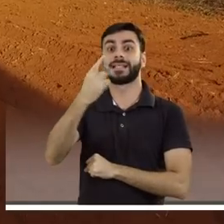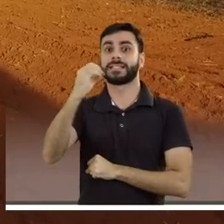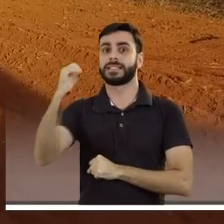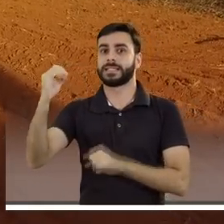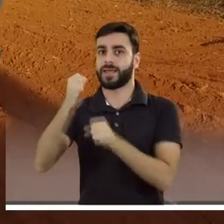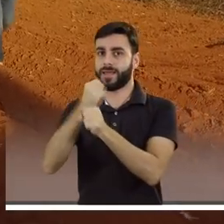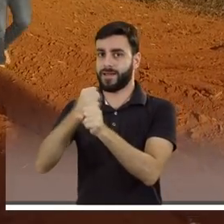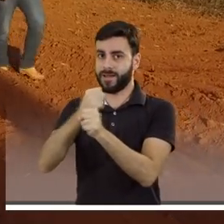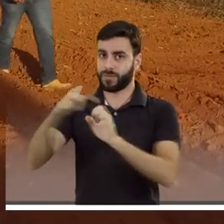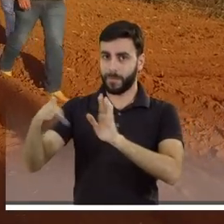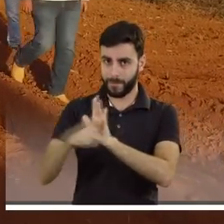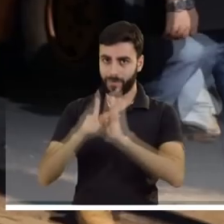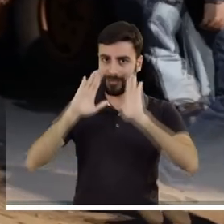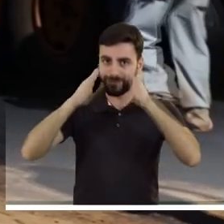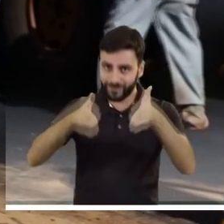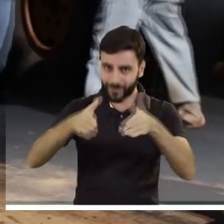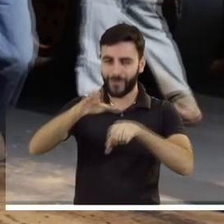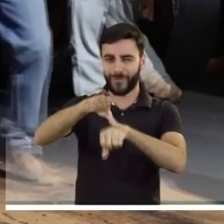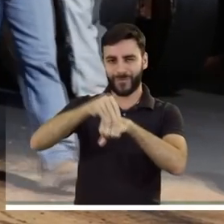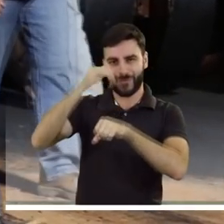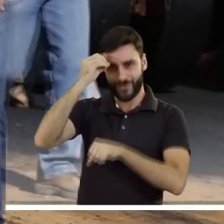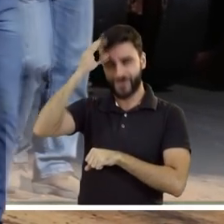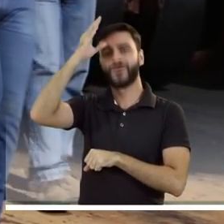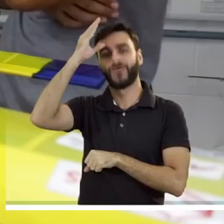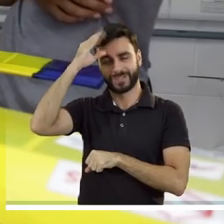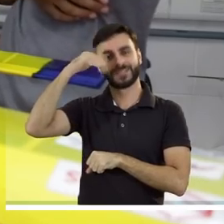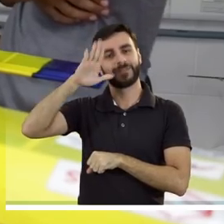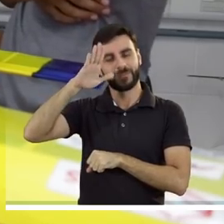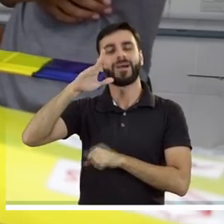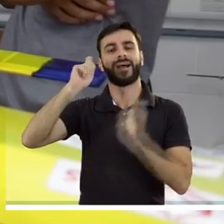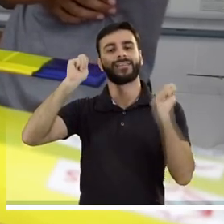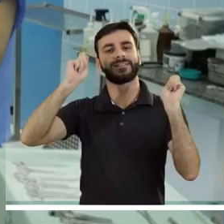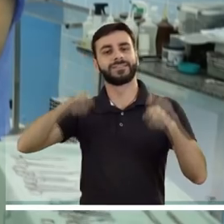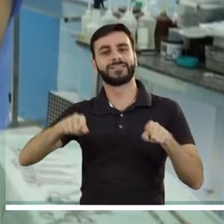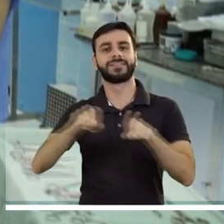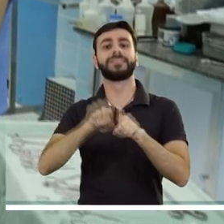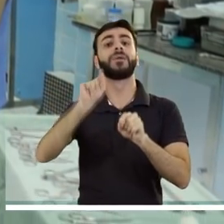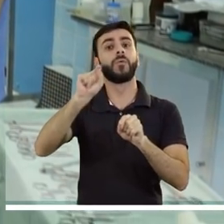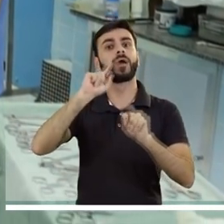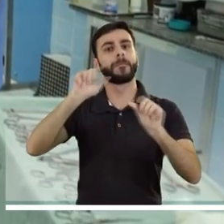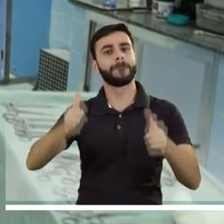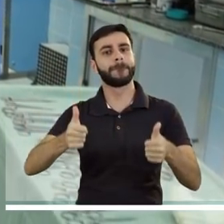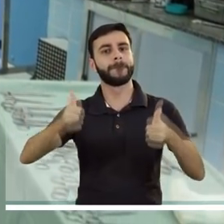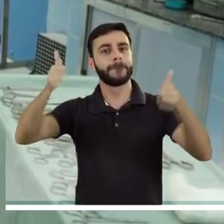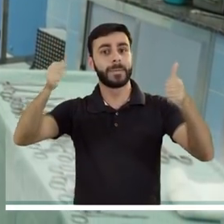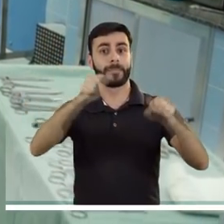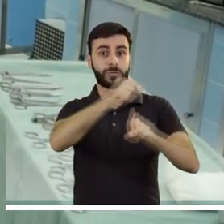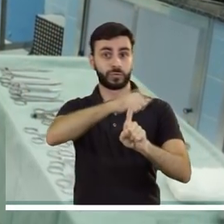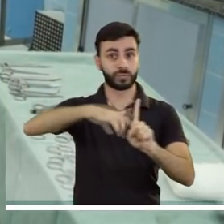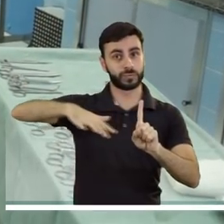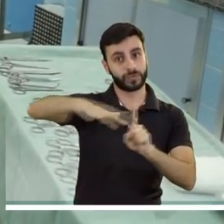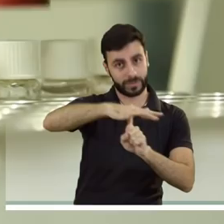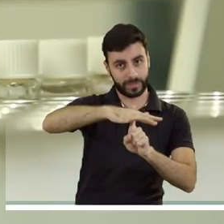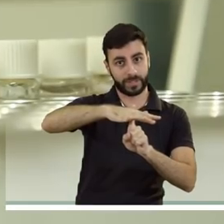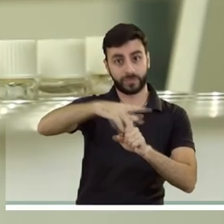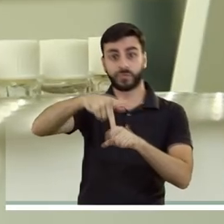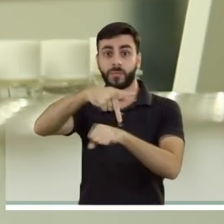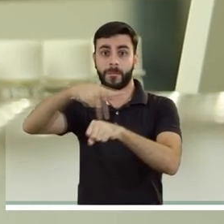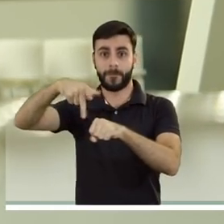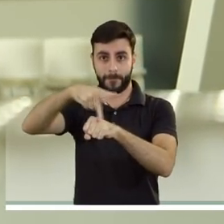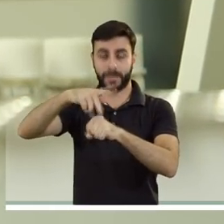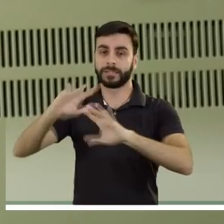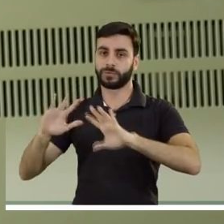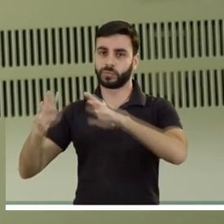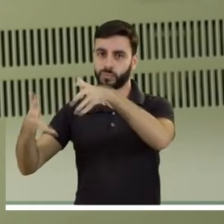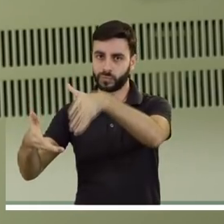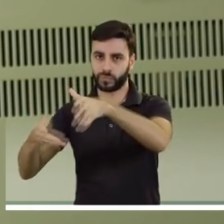e dedicação ao conhecimento torna mais segura a trajetória em busca de melhorias para a sociedade, o